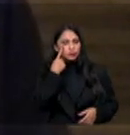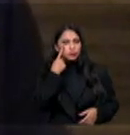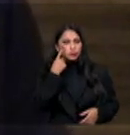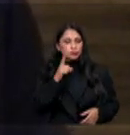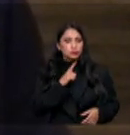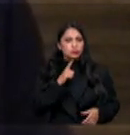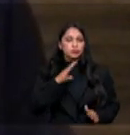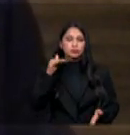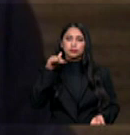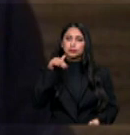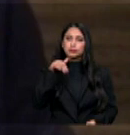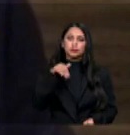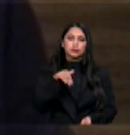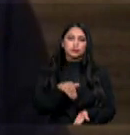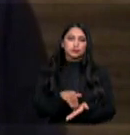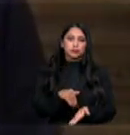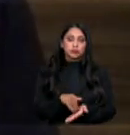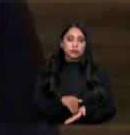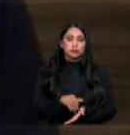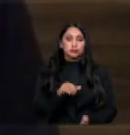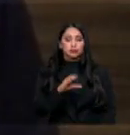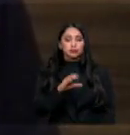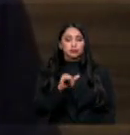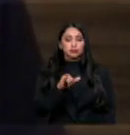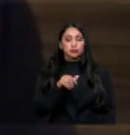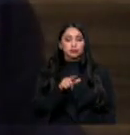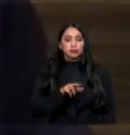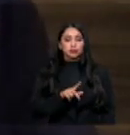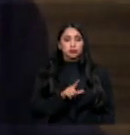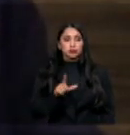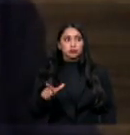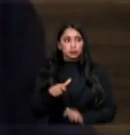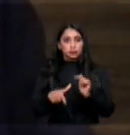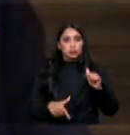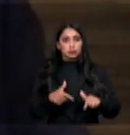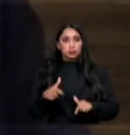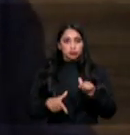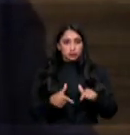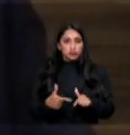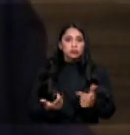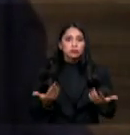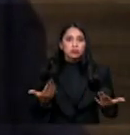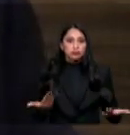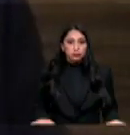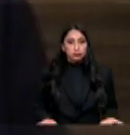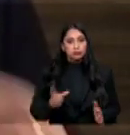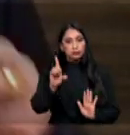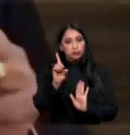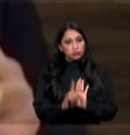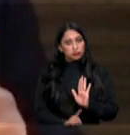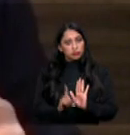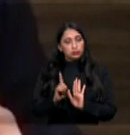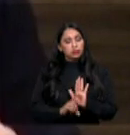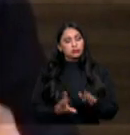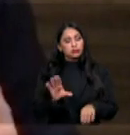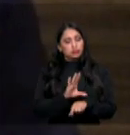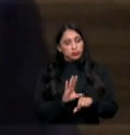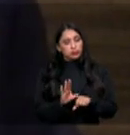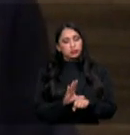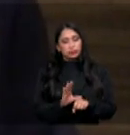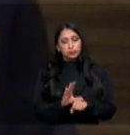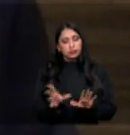patamar mínimo civilizatório trabalhista, ou seja, os direitos